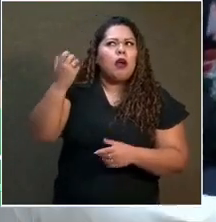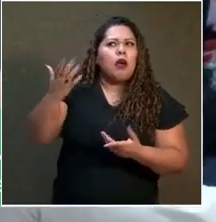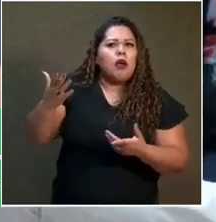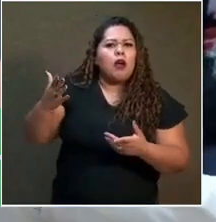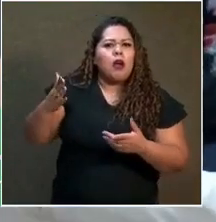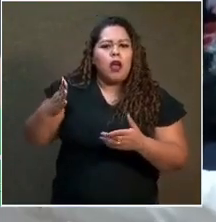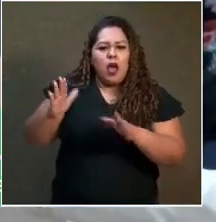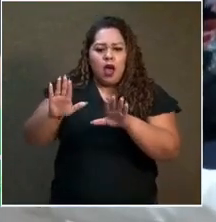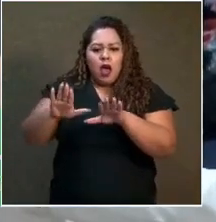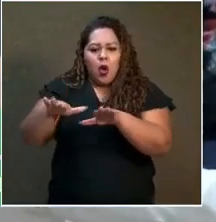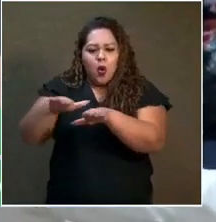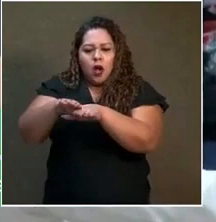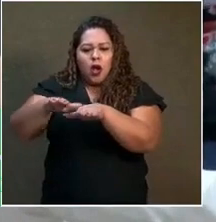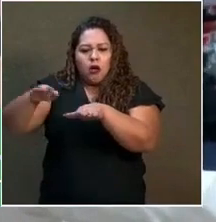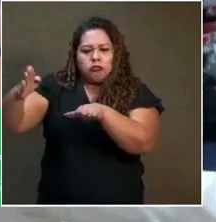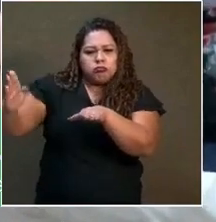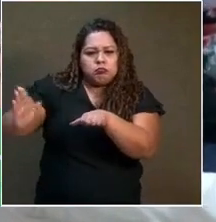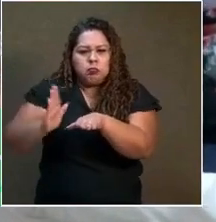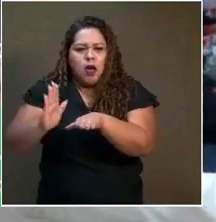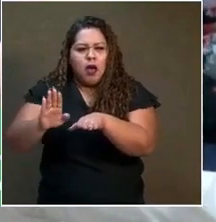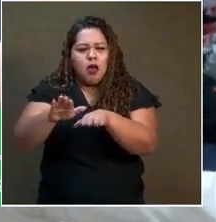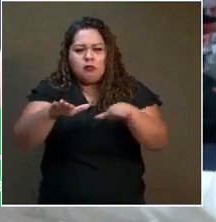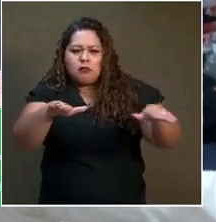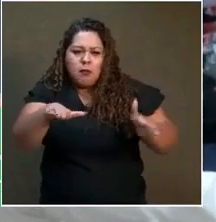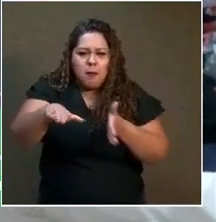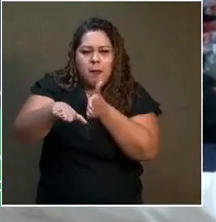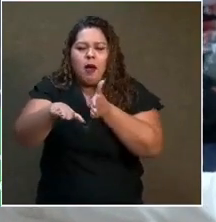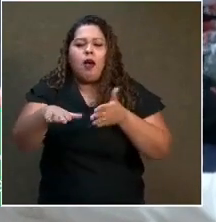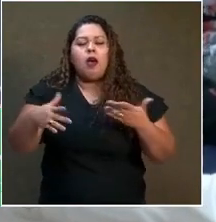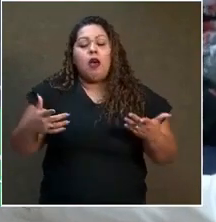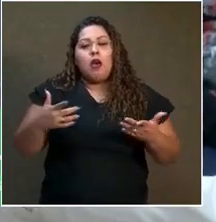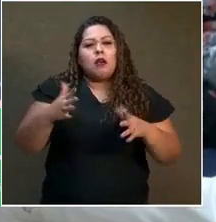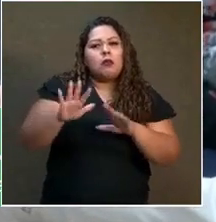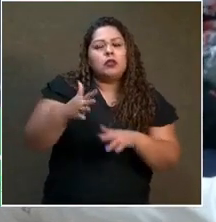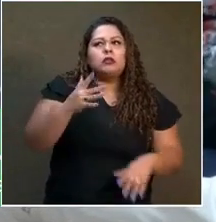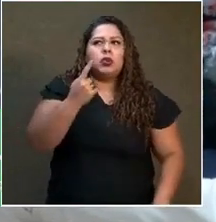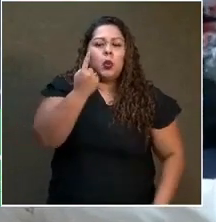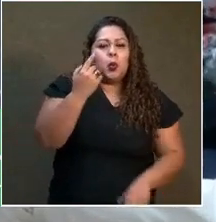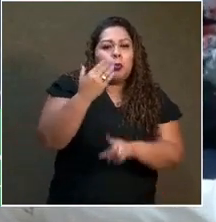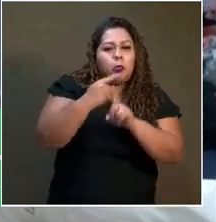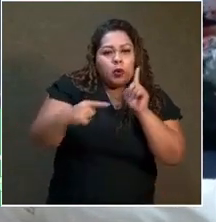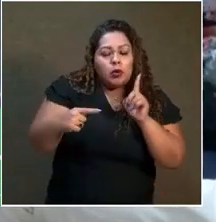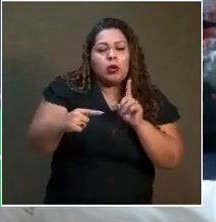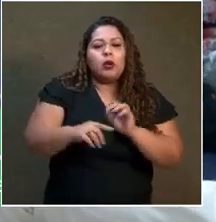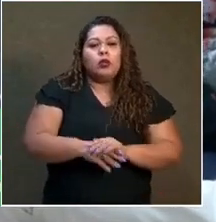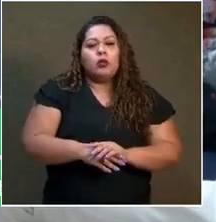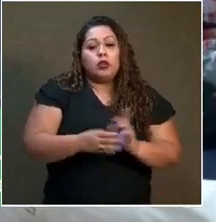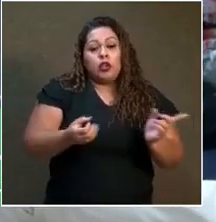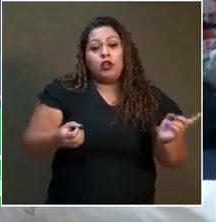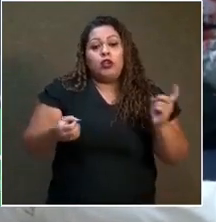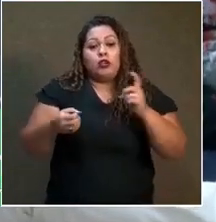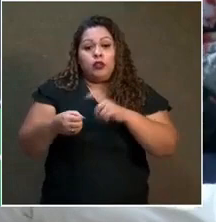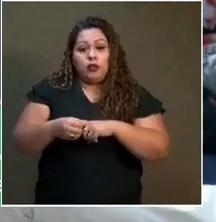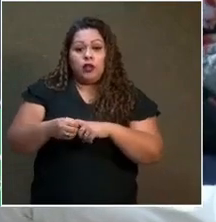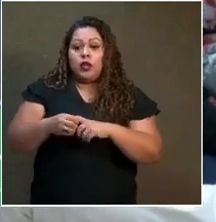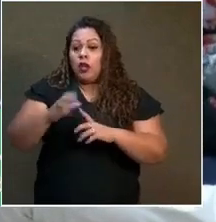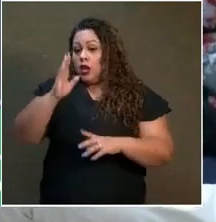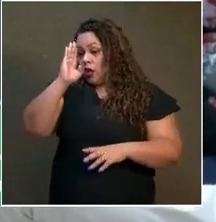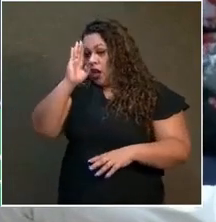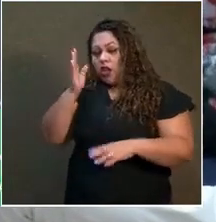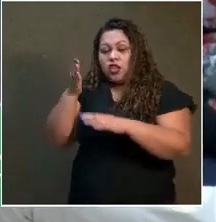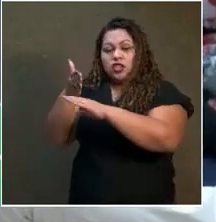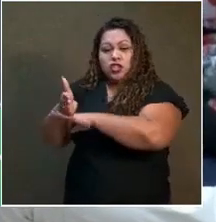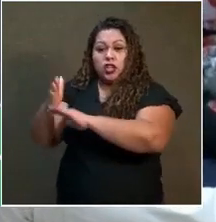de carro se fechando. Que por volta de 1h30, Emily e Cássio chegaram, tendo Emily passado direto para a casa